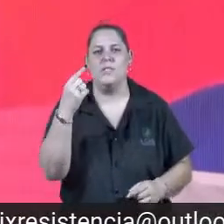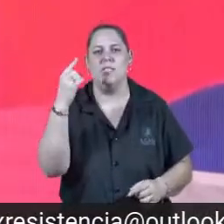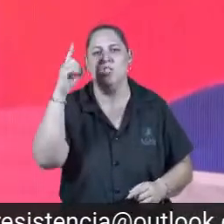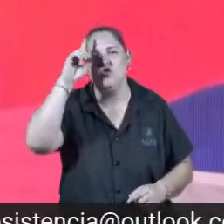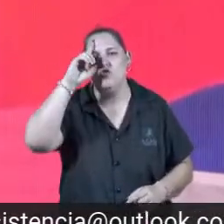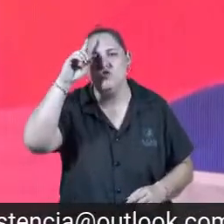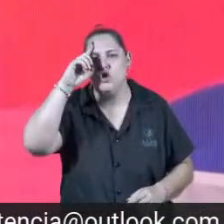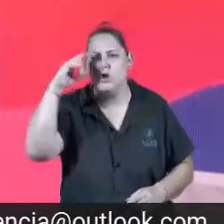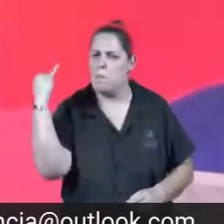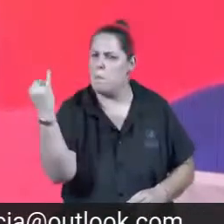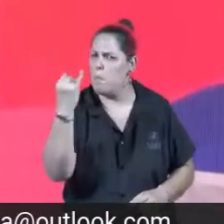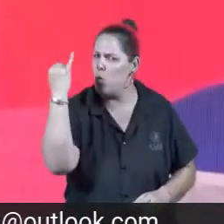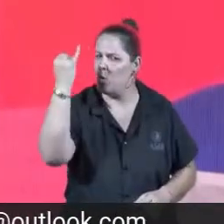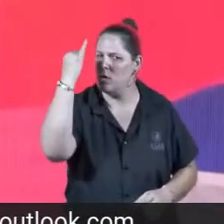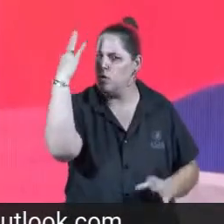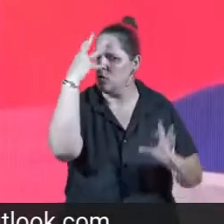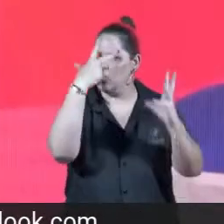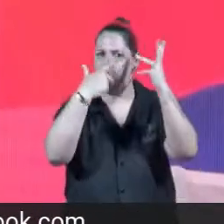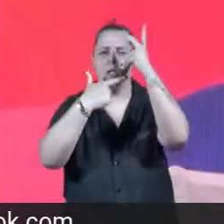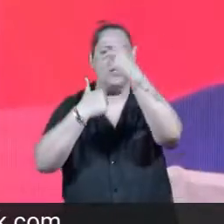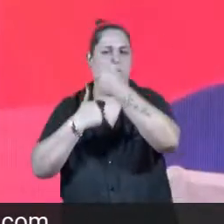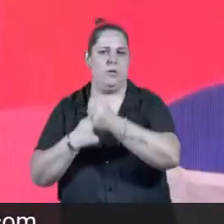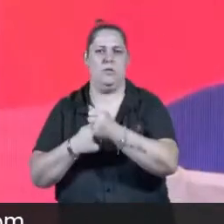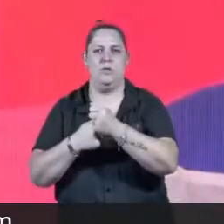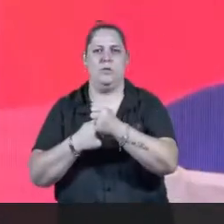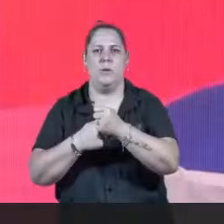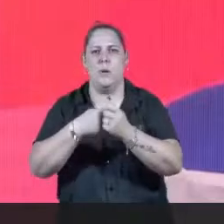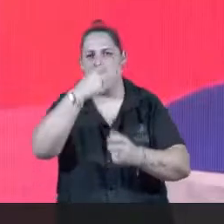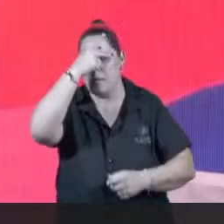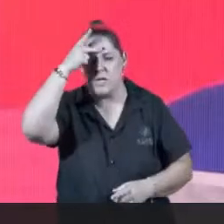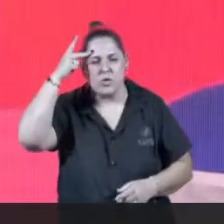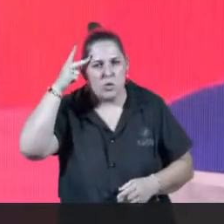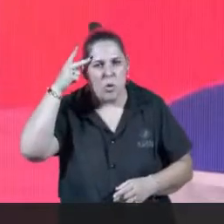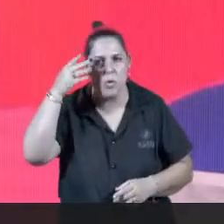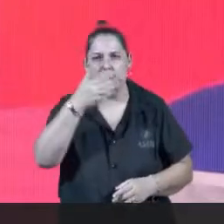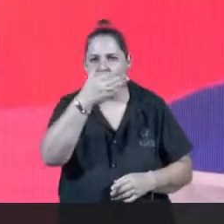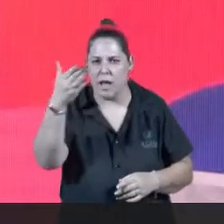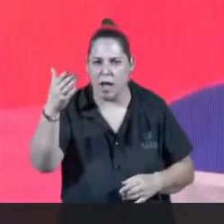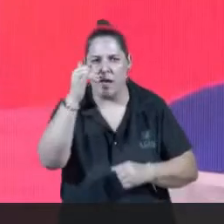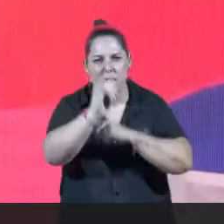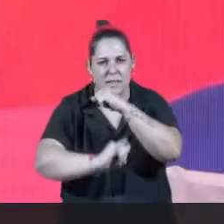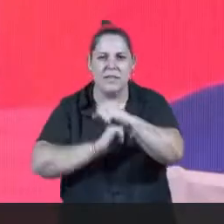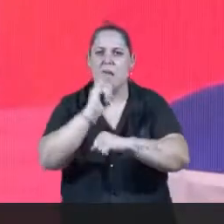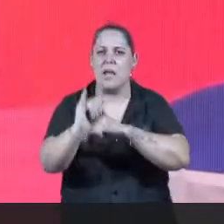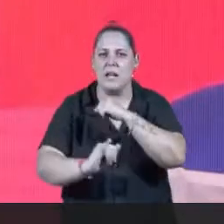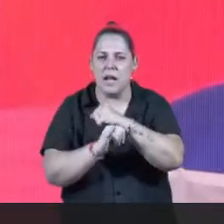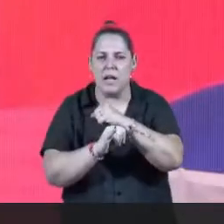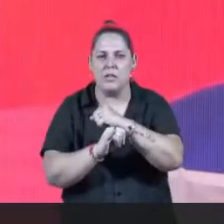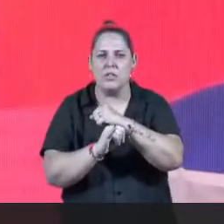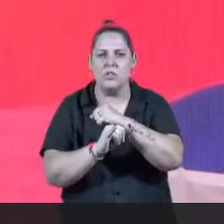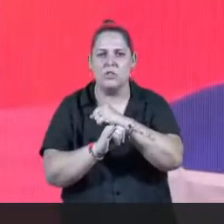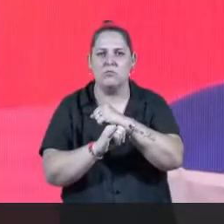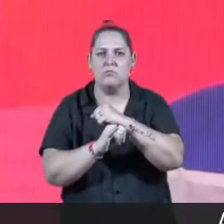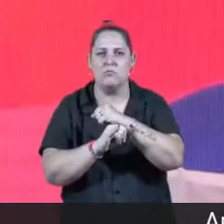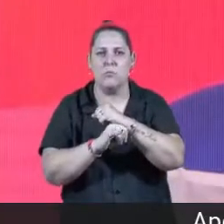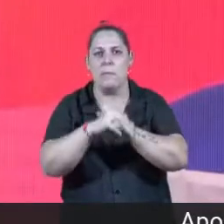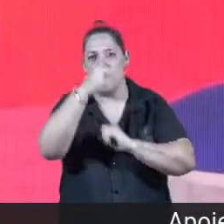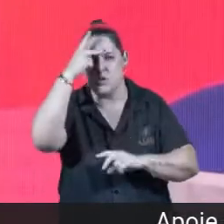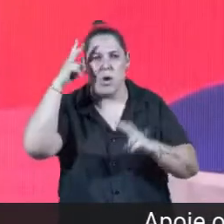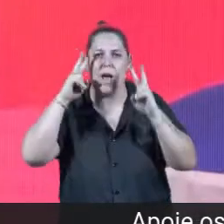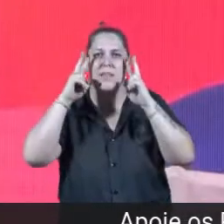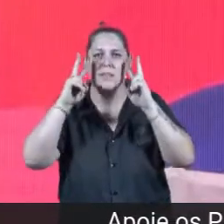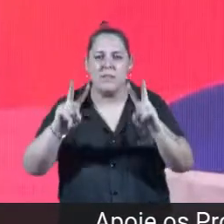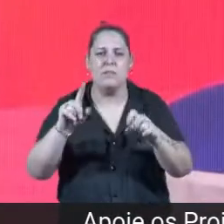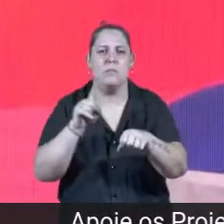ato, que estão nos acompanhando pelas redes, que estão atentos a